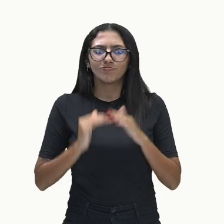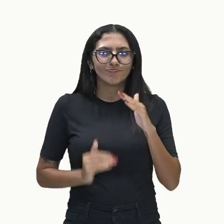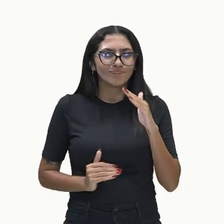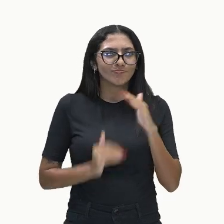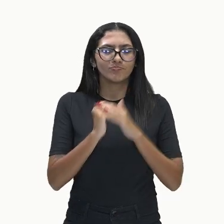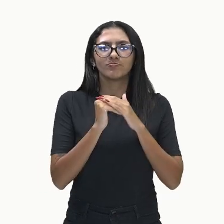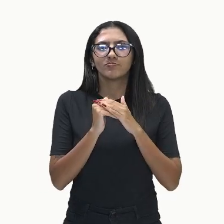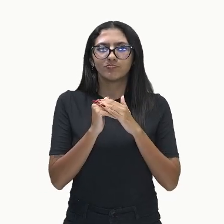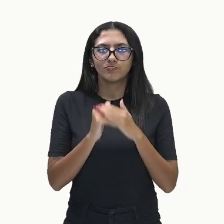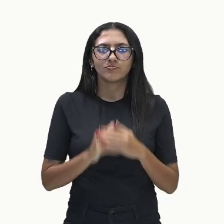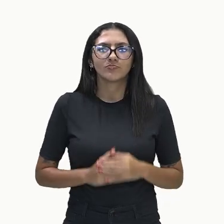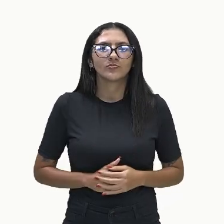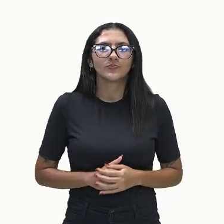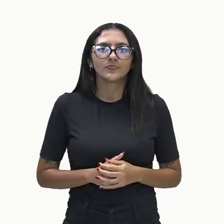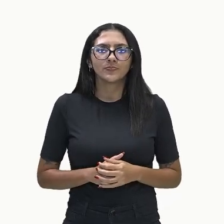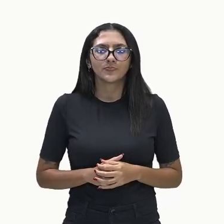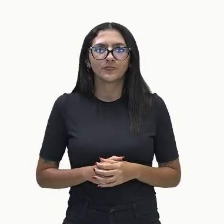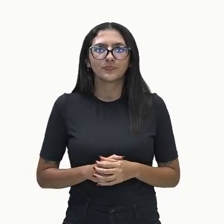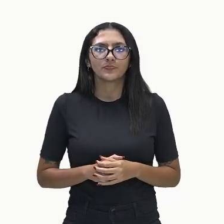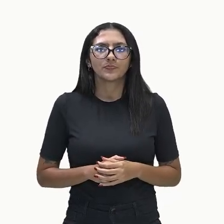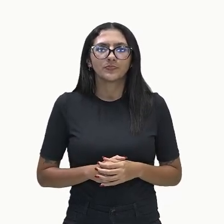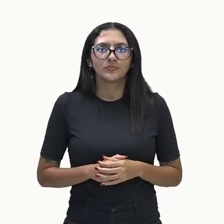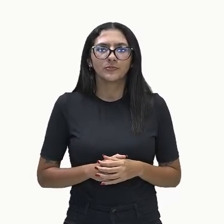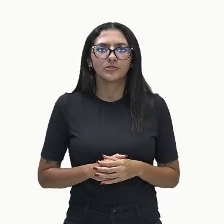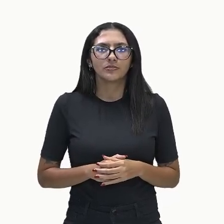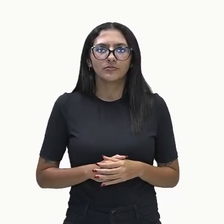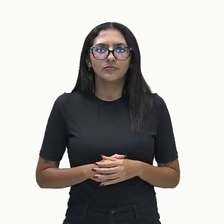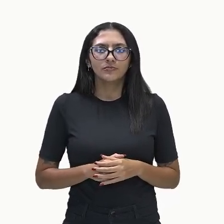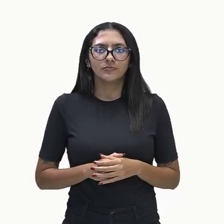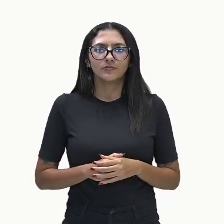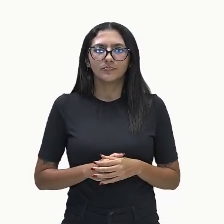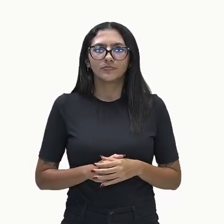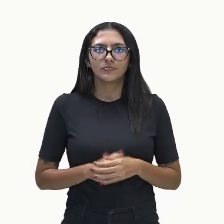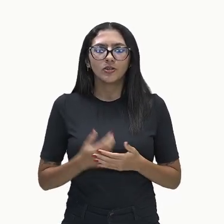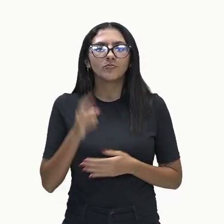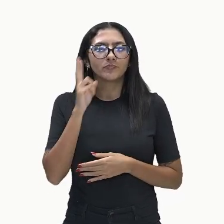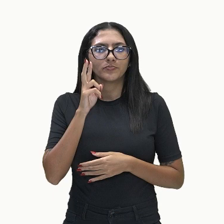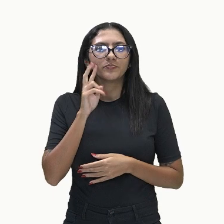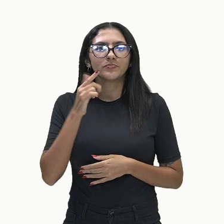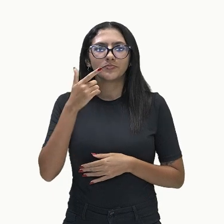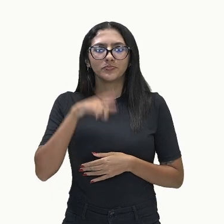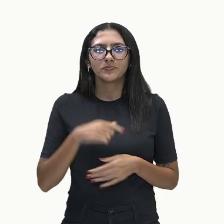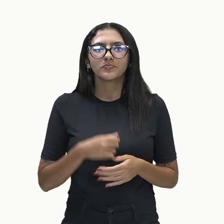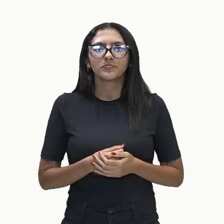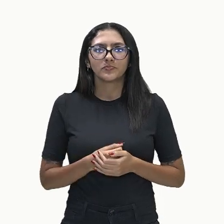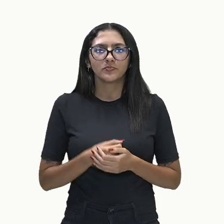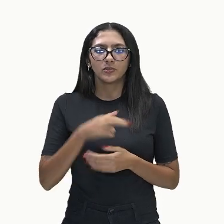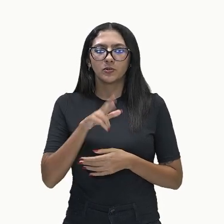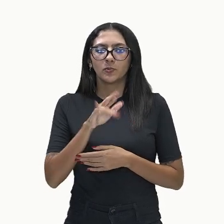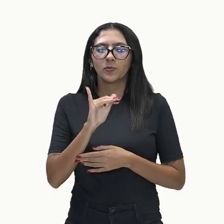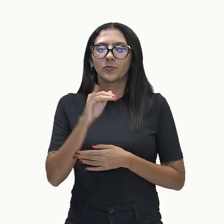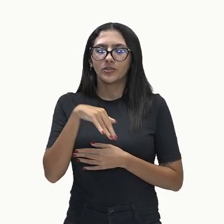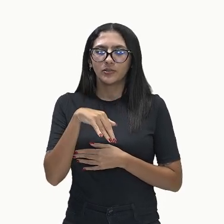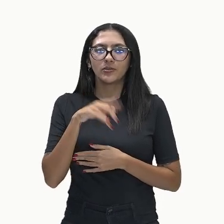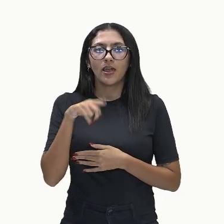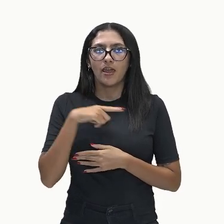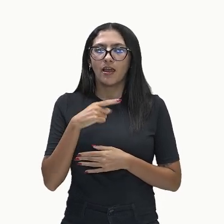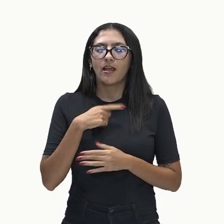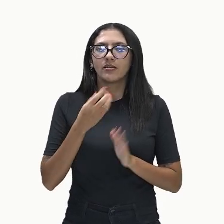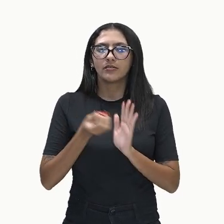certo? Então, vamos recapitular. O nosso rim é quem vai